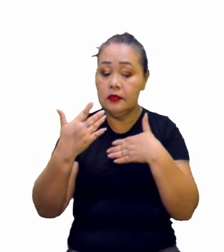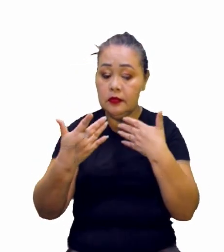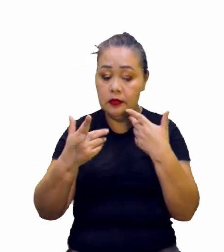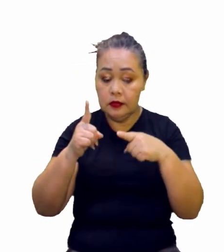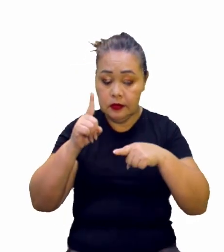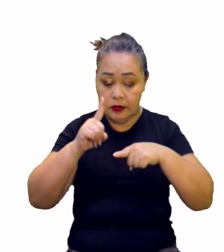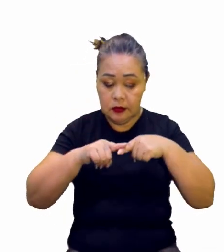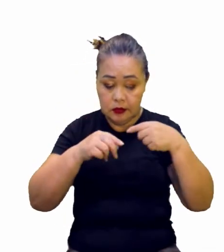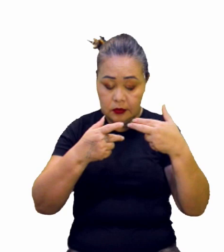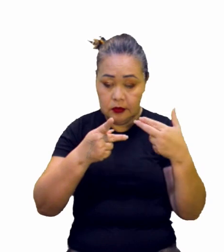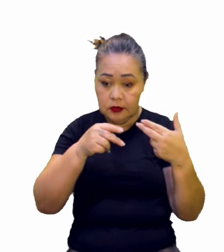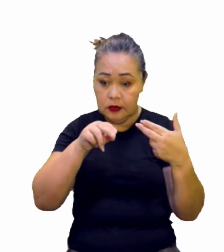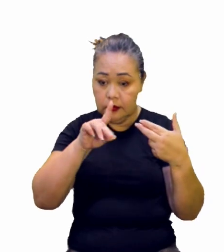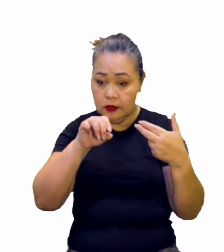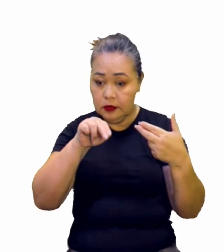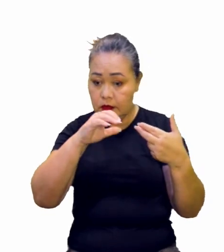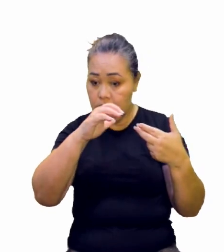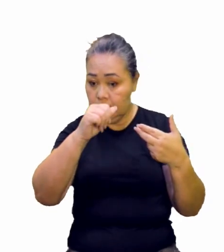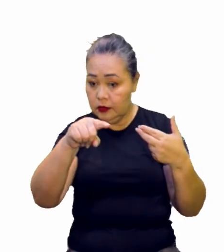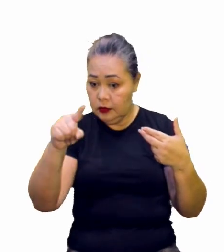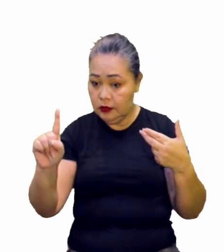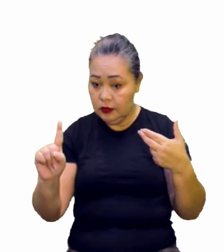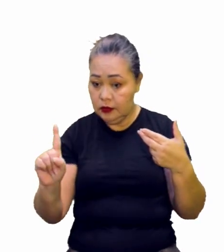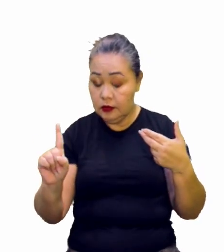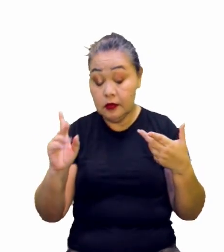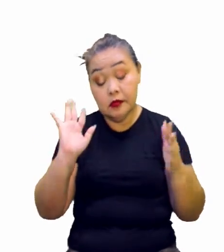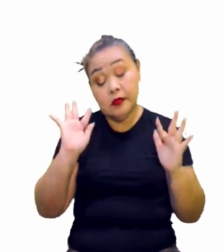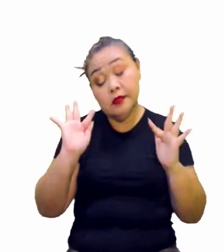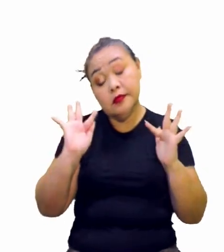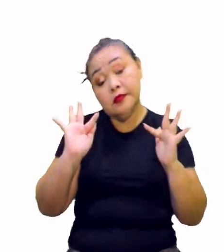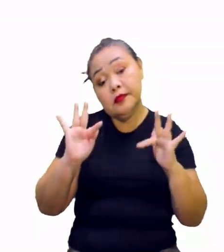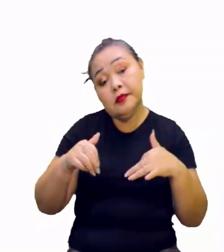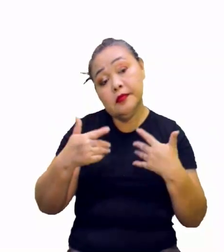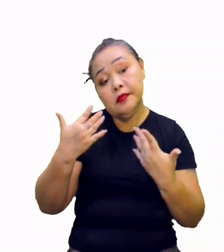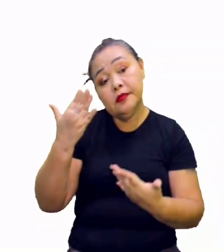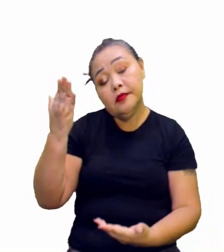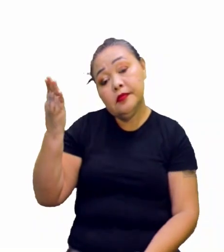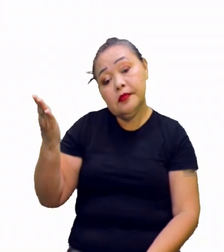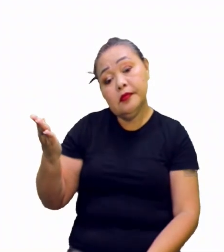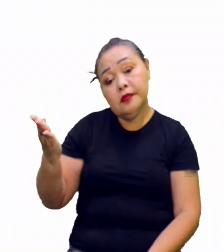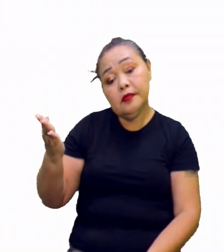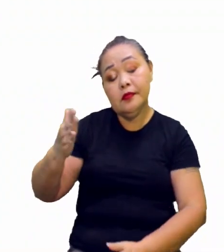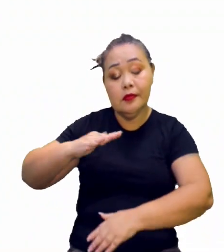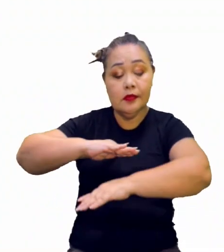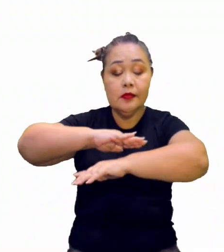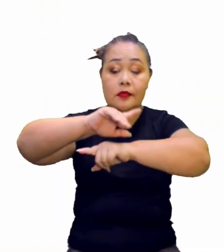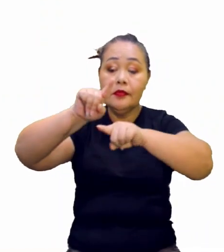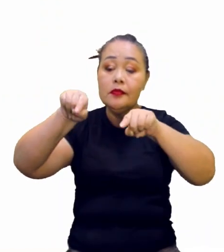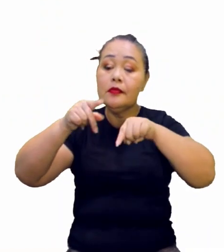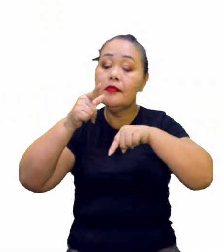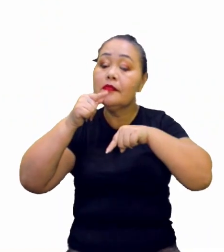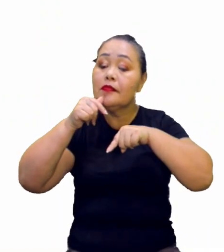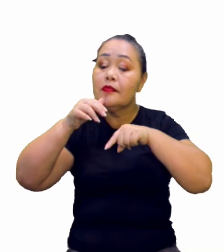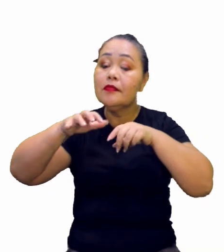produção, isso que eu estou falando. E, por fim, nós temos aí o bioma do